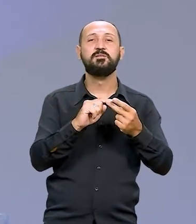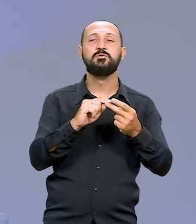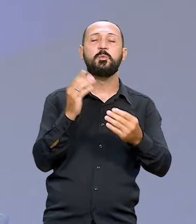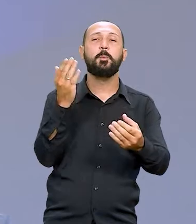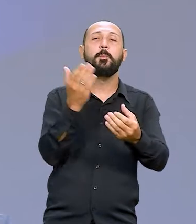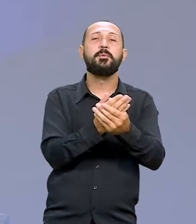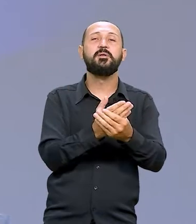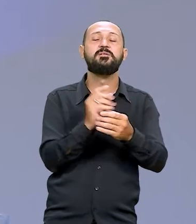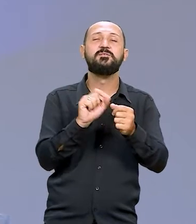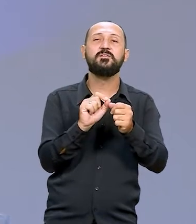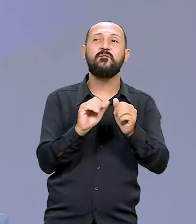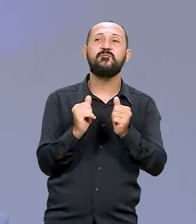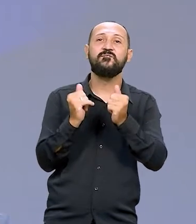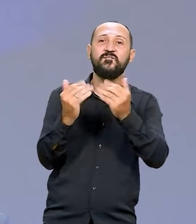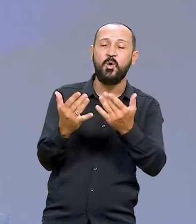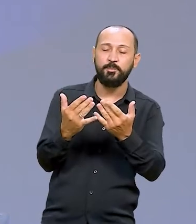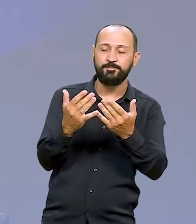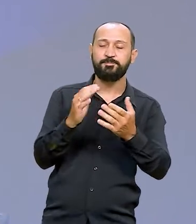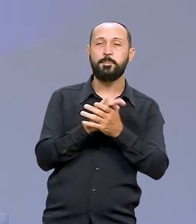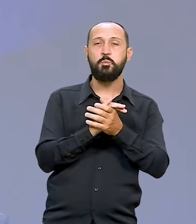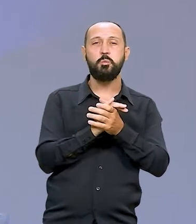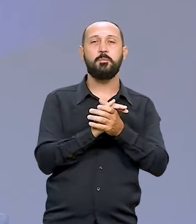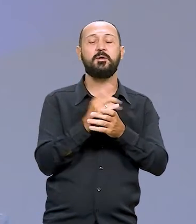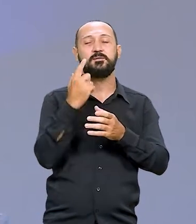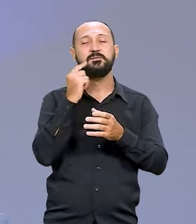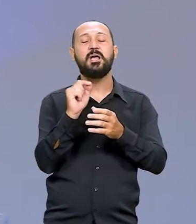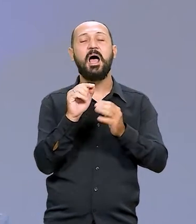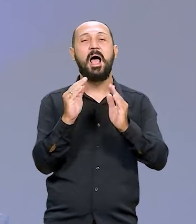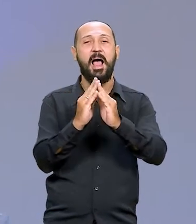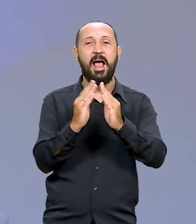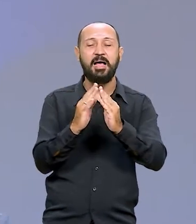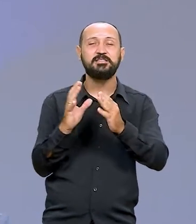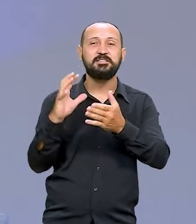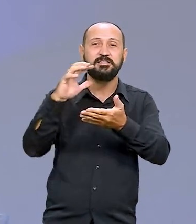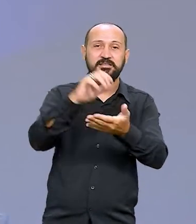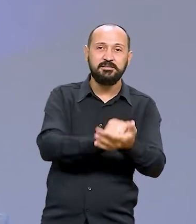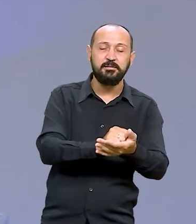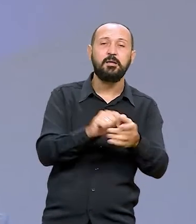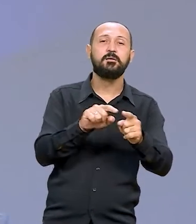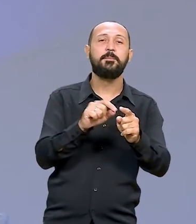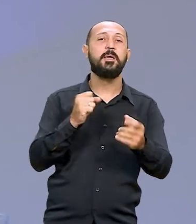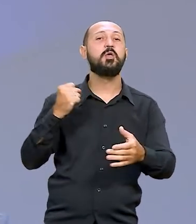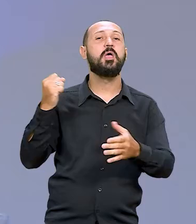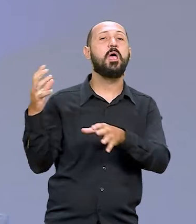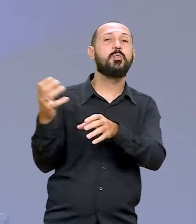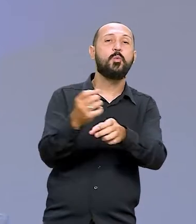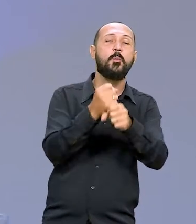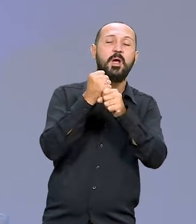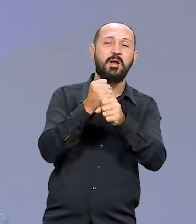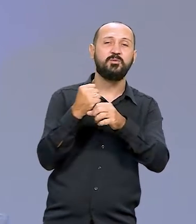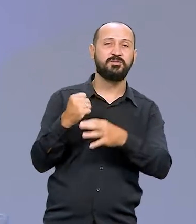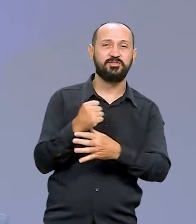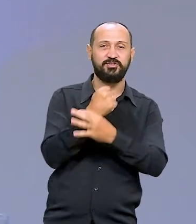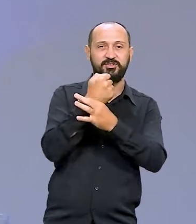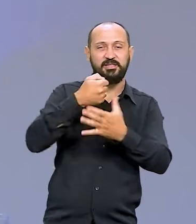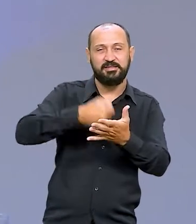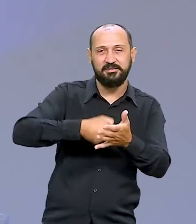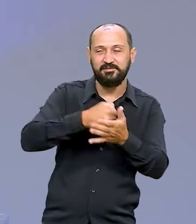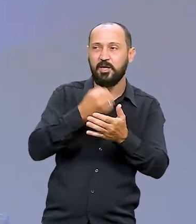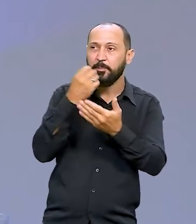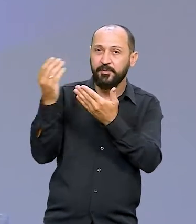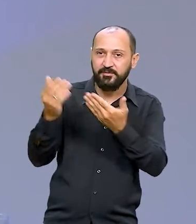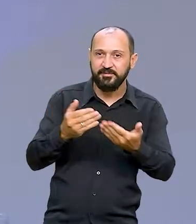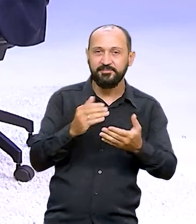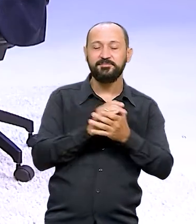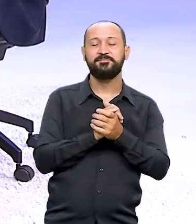o processo de execução extrajudicial da alienação fiduciária e também do Marco Legal das Garantias. Seja